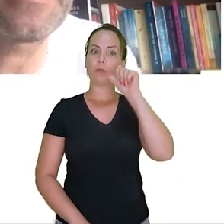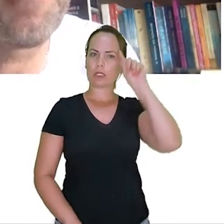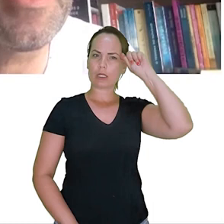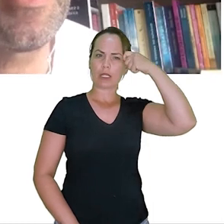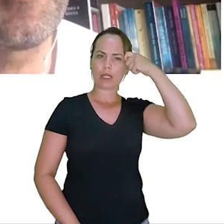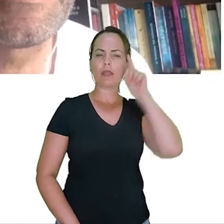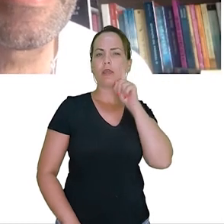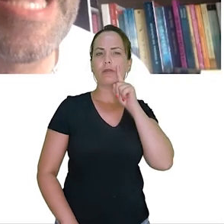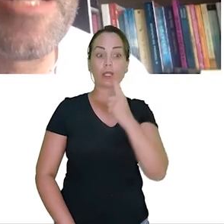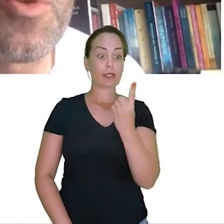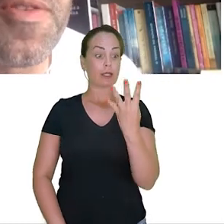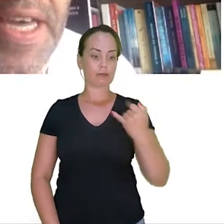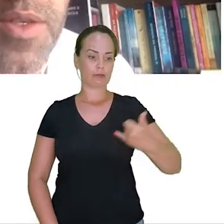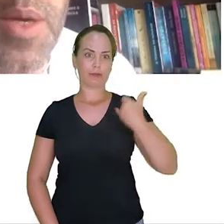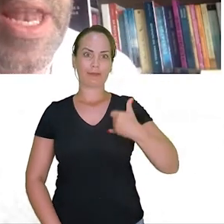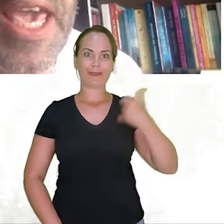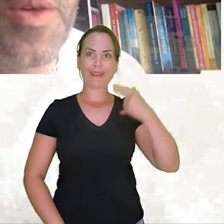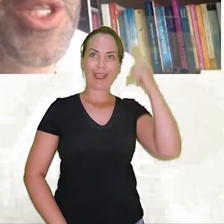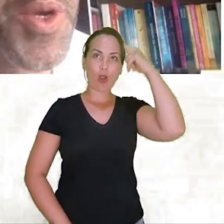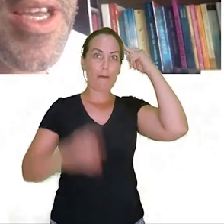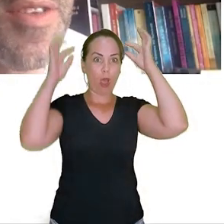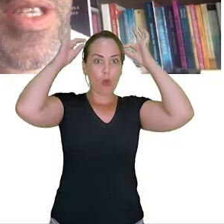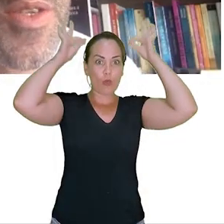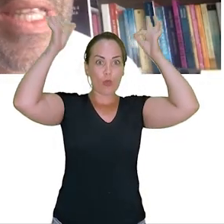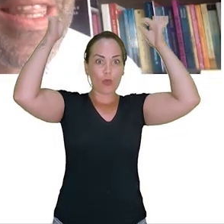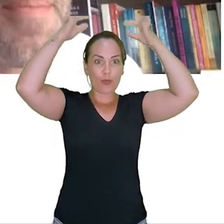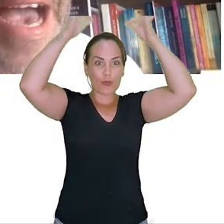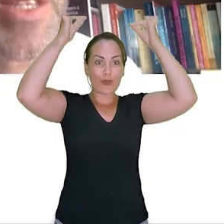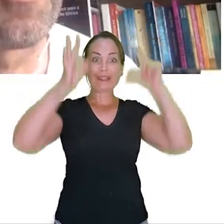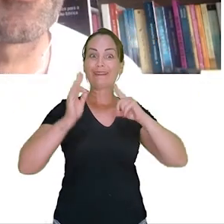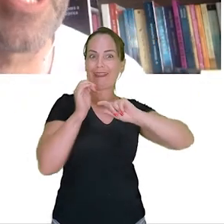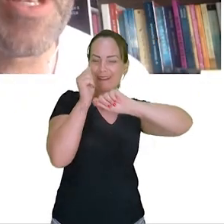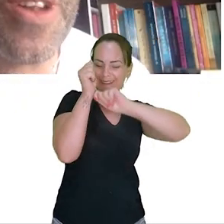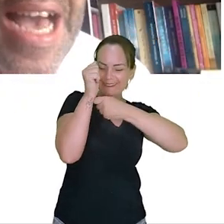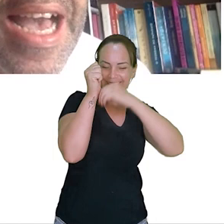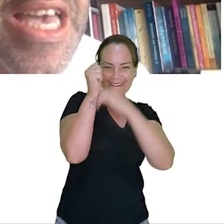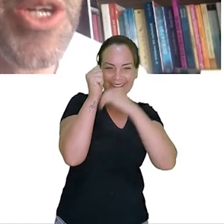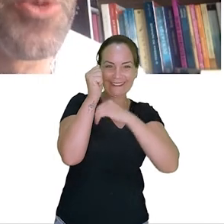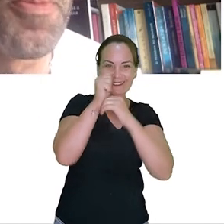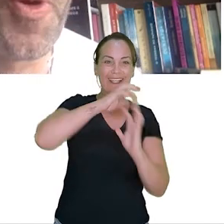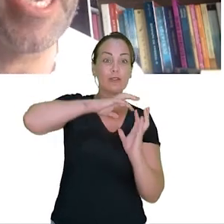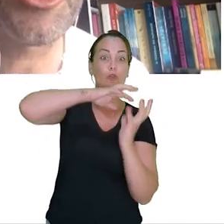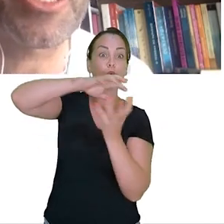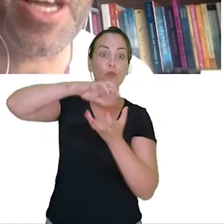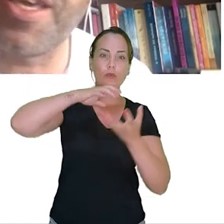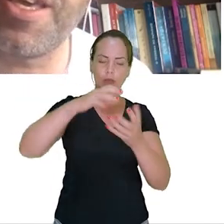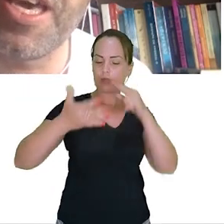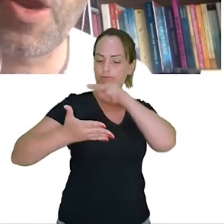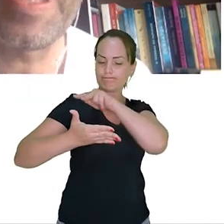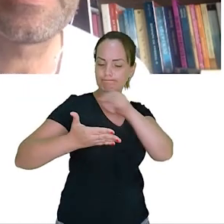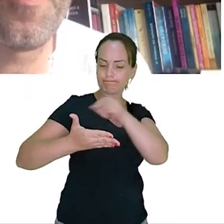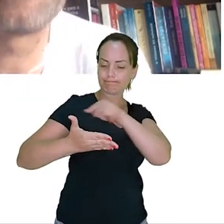cabelo dela também tem os segredos do universo. Então leiam Antônia e vocês vão entender mais sobre o Sistema Solar, sobre por que a gente está